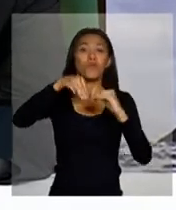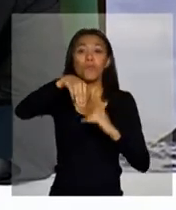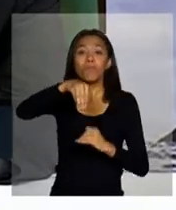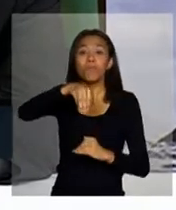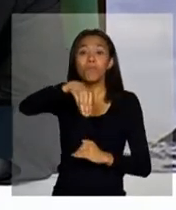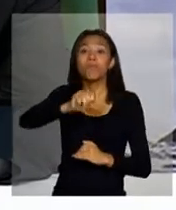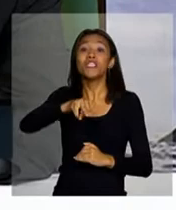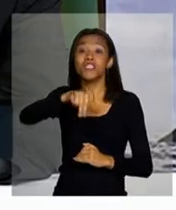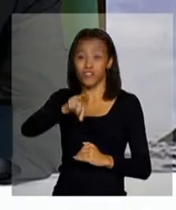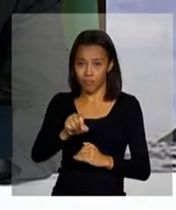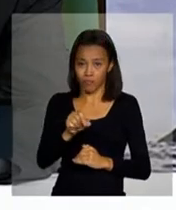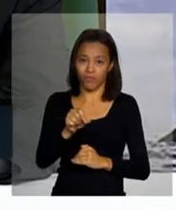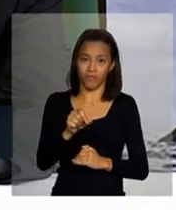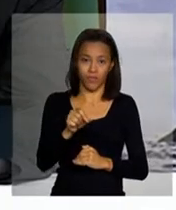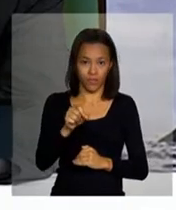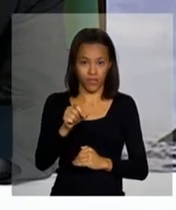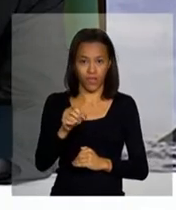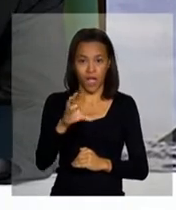prevê.